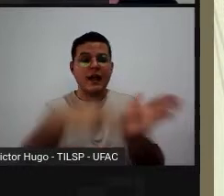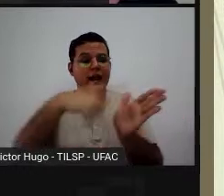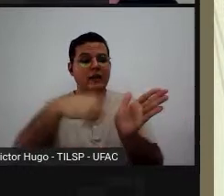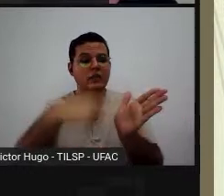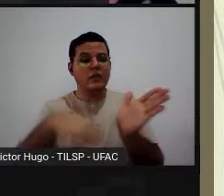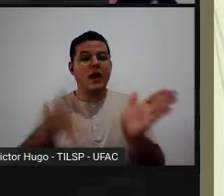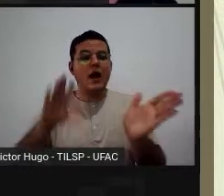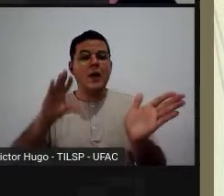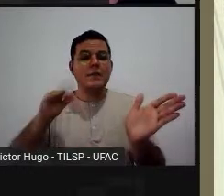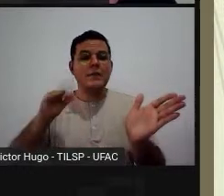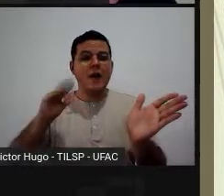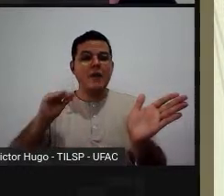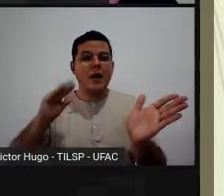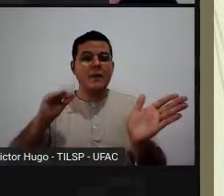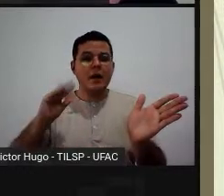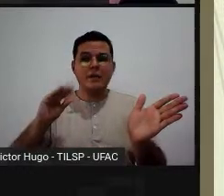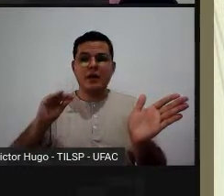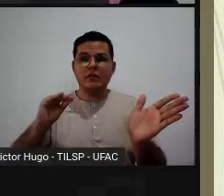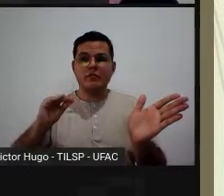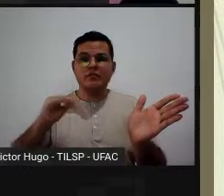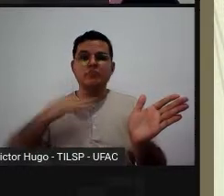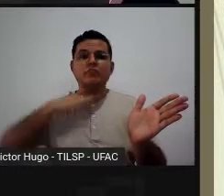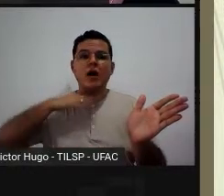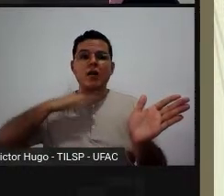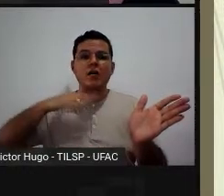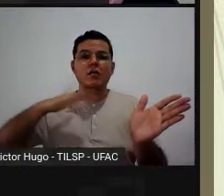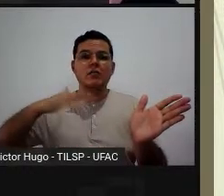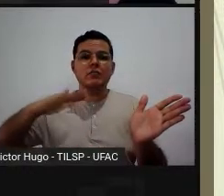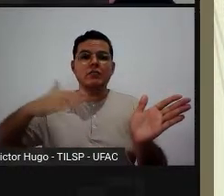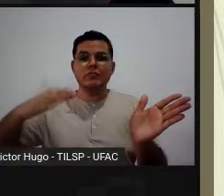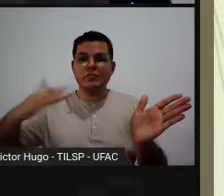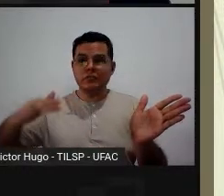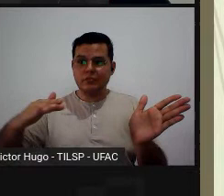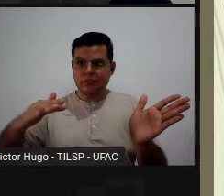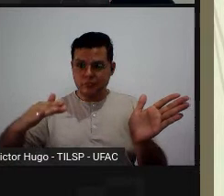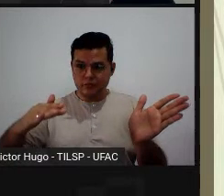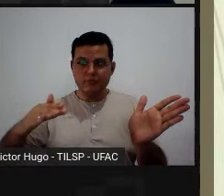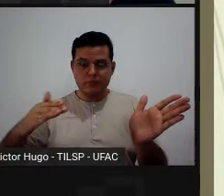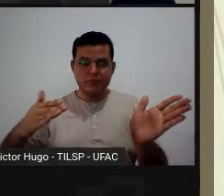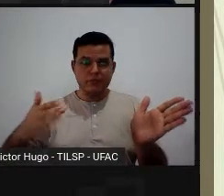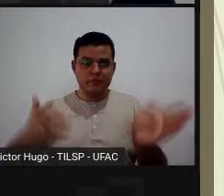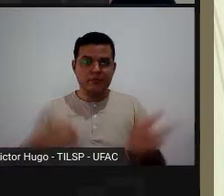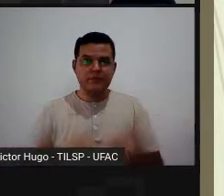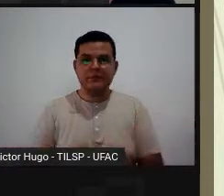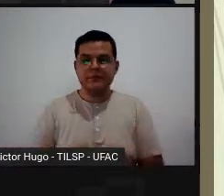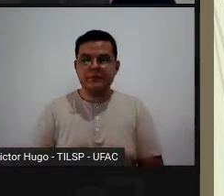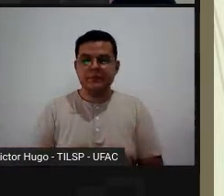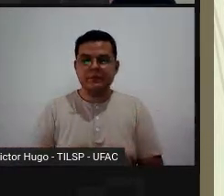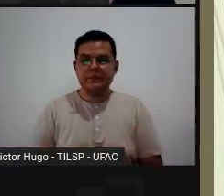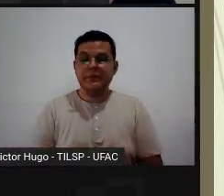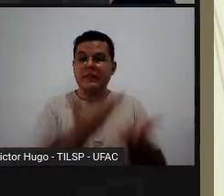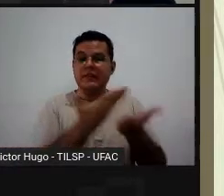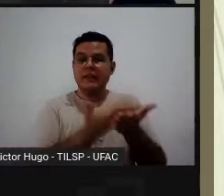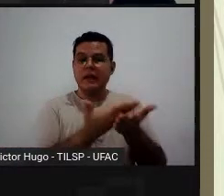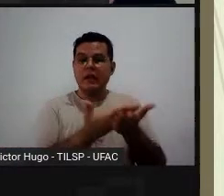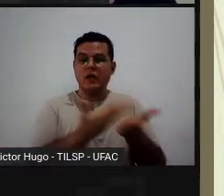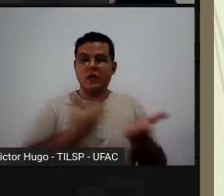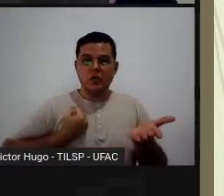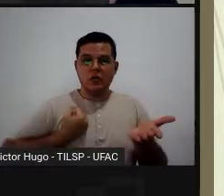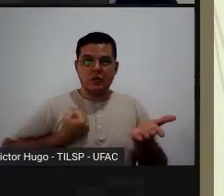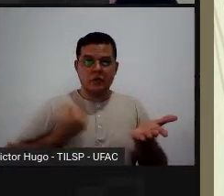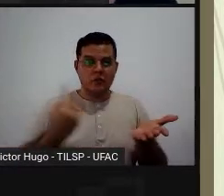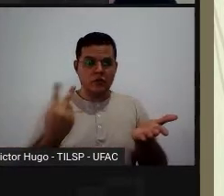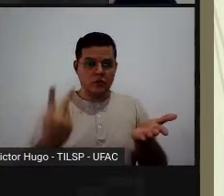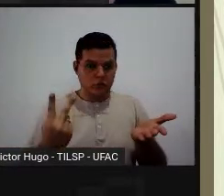a fluência na leitura sendo invocada por plano. Na aula número 2, o plano apresenta a